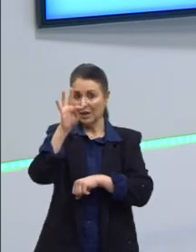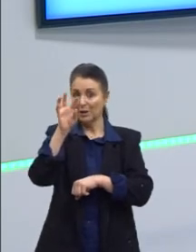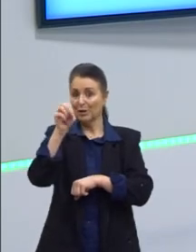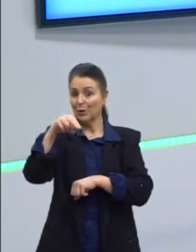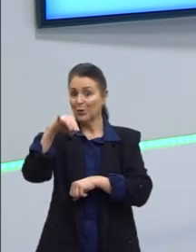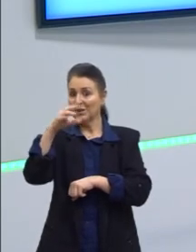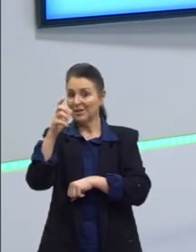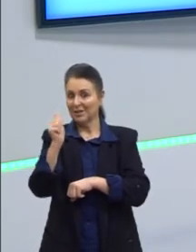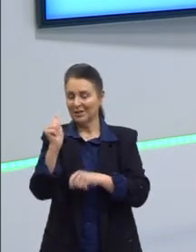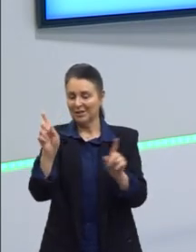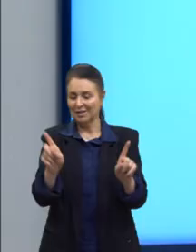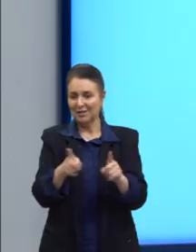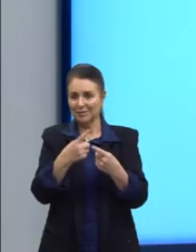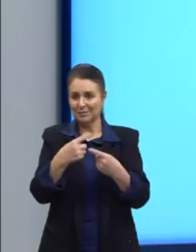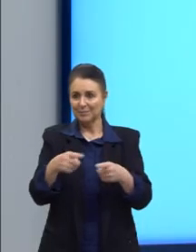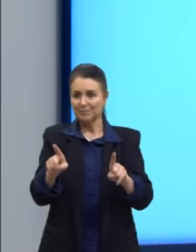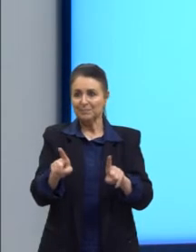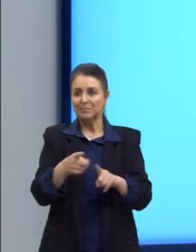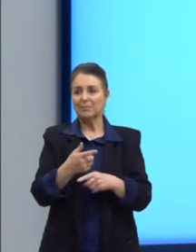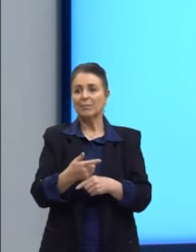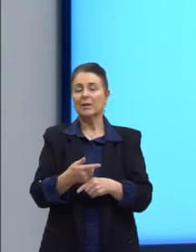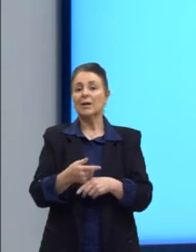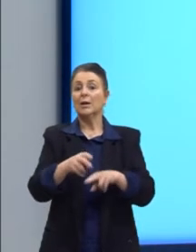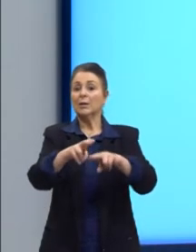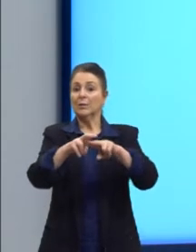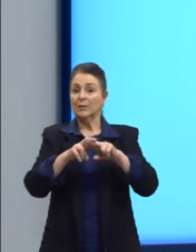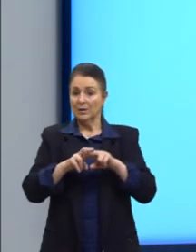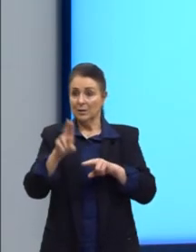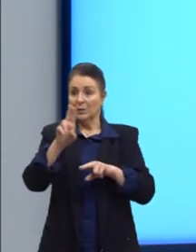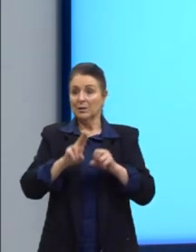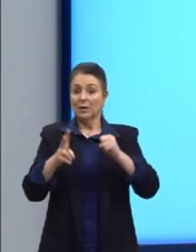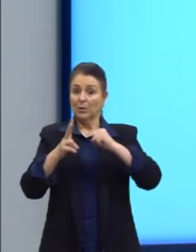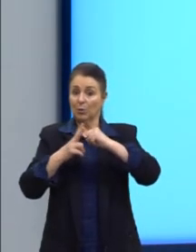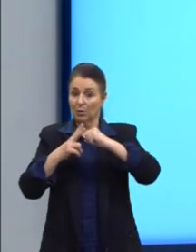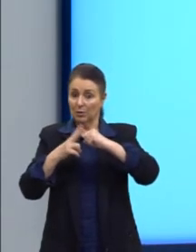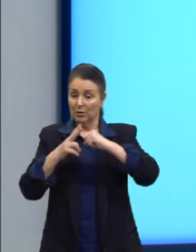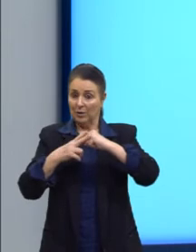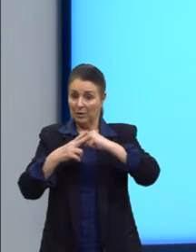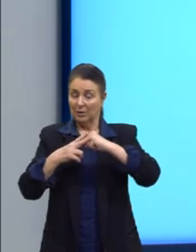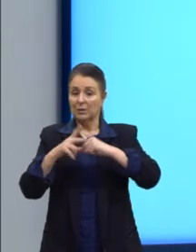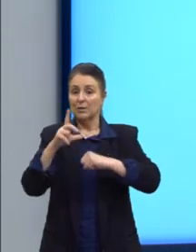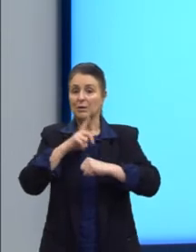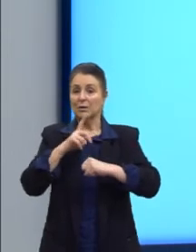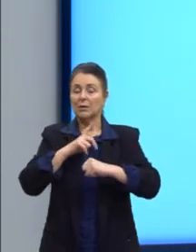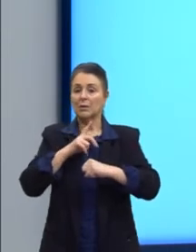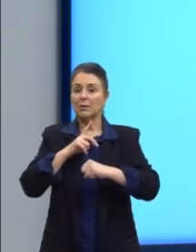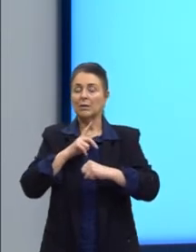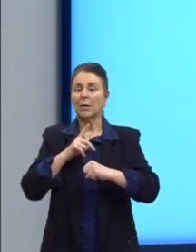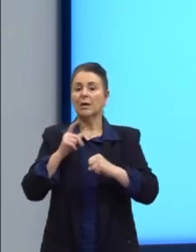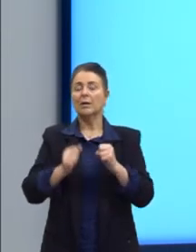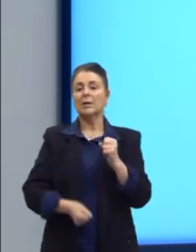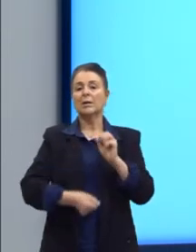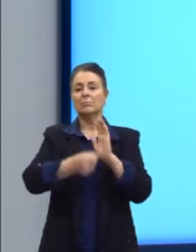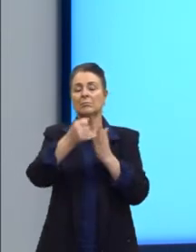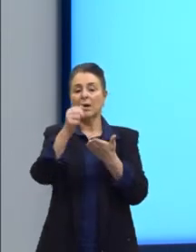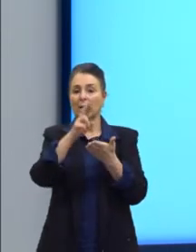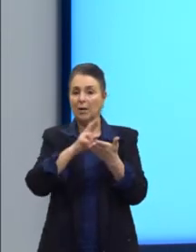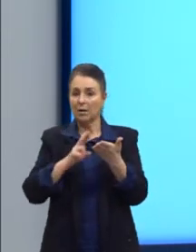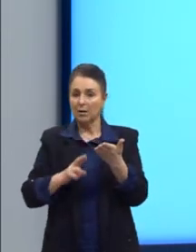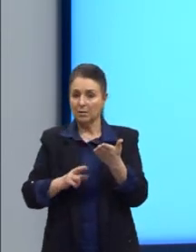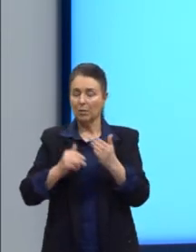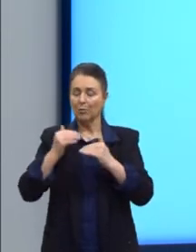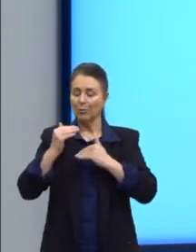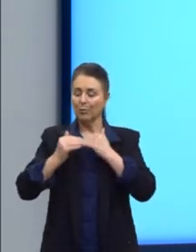canção e é através dos verbos ali que a gente vai ter que o nosso relato ele vai progredir